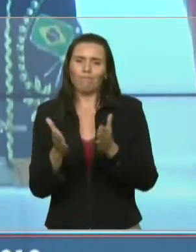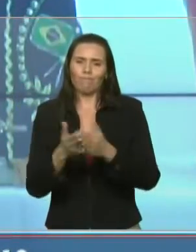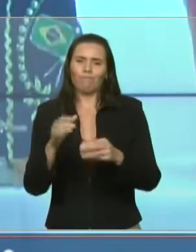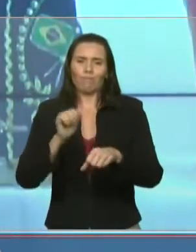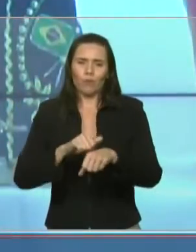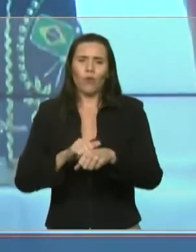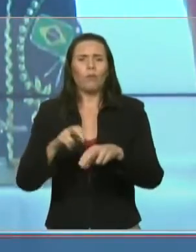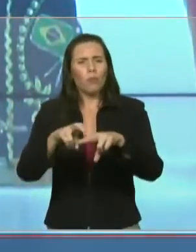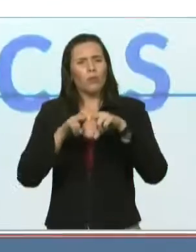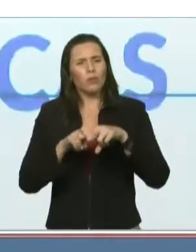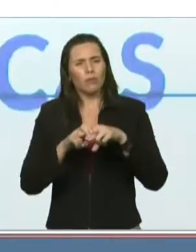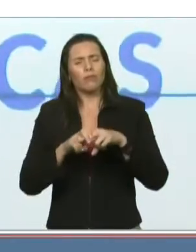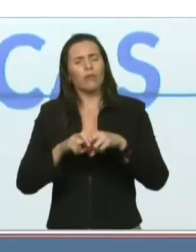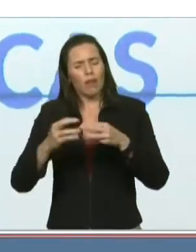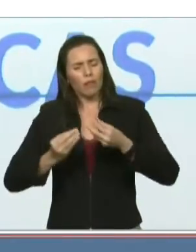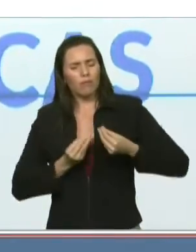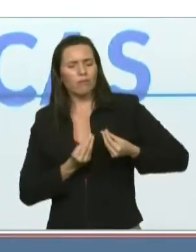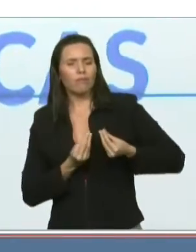de caridade.